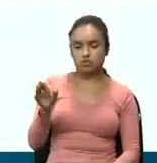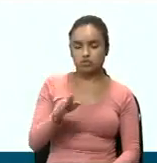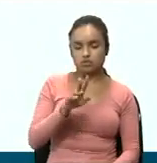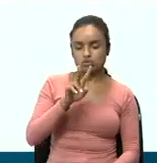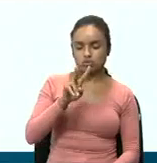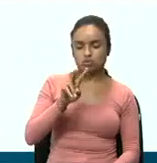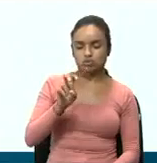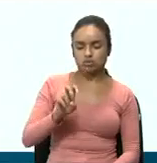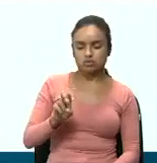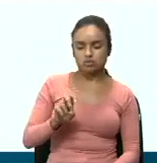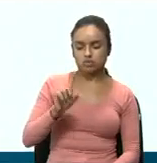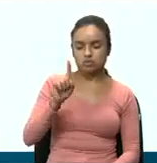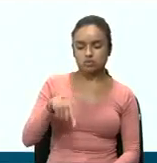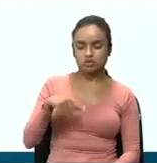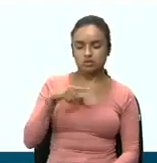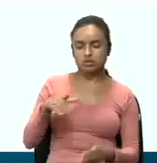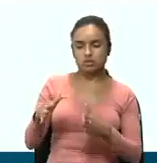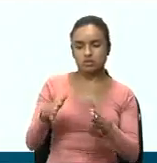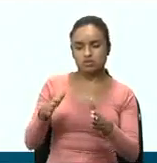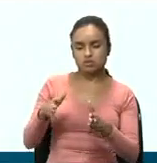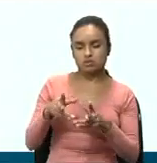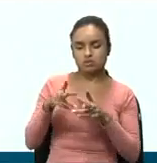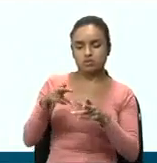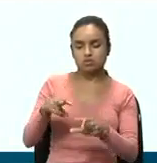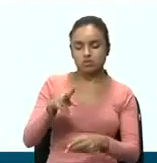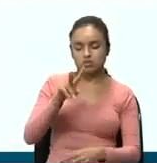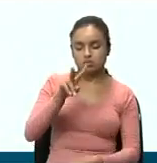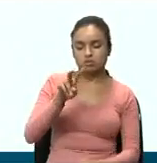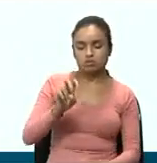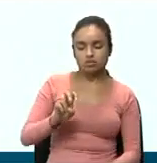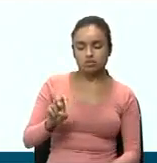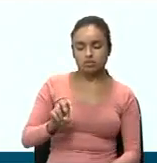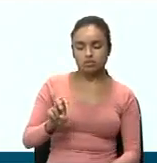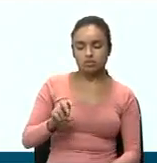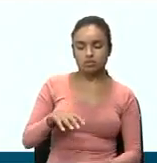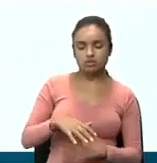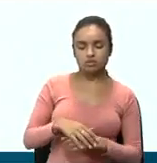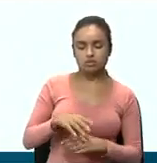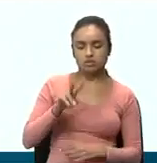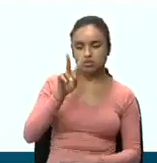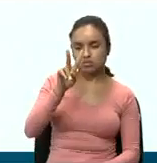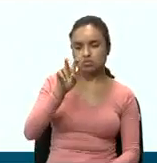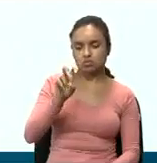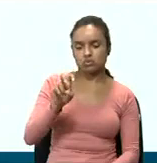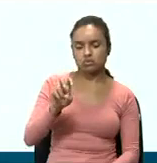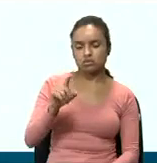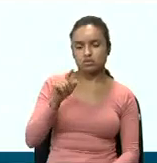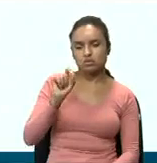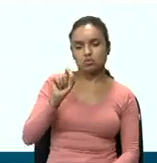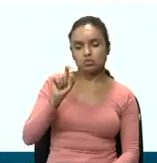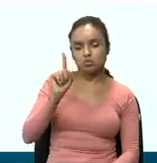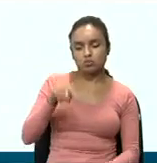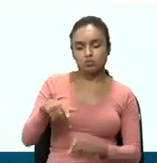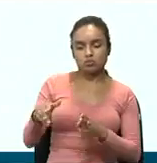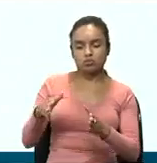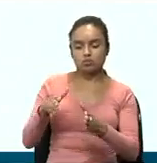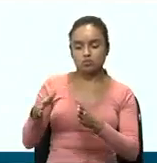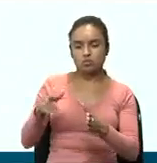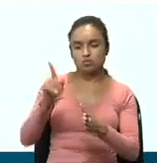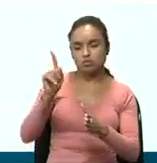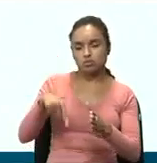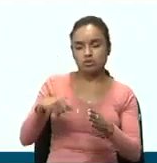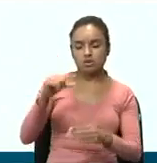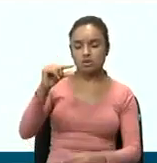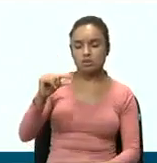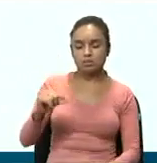2/5 é igual a quanto? É igual a 2/5. E 2/5 é